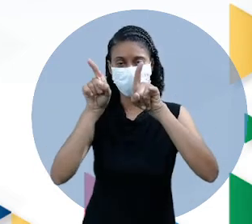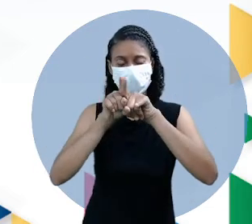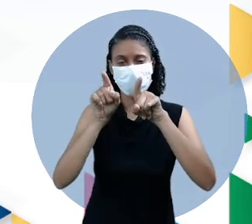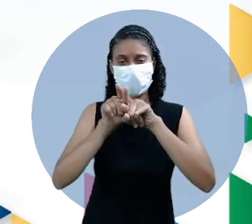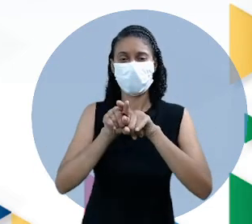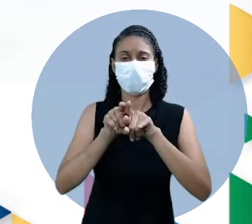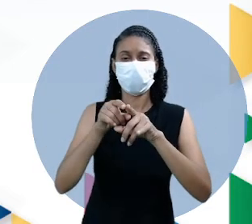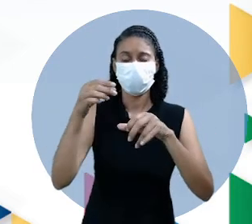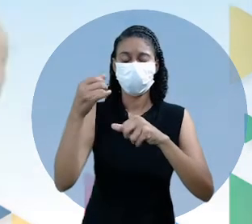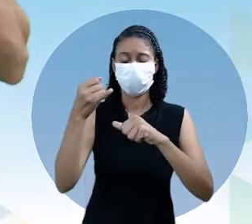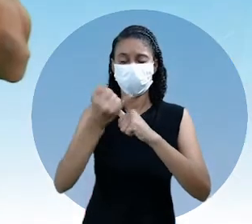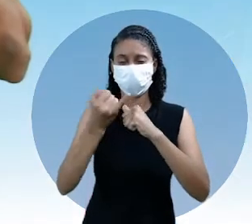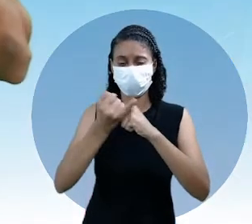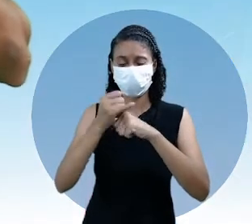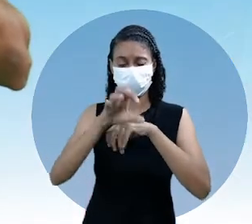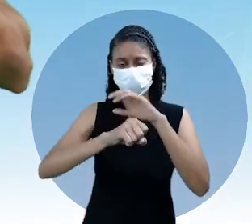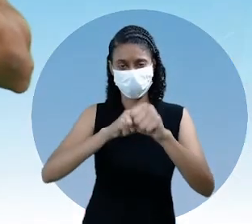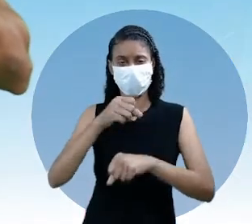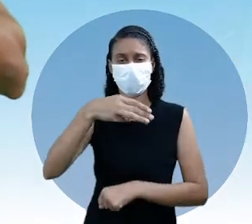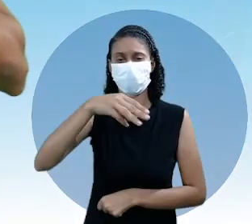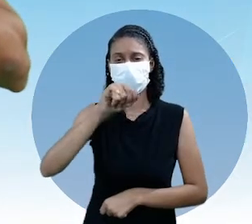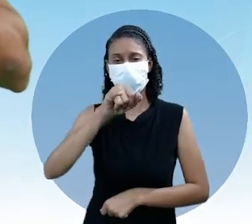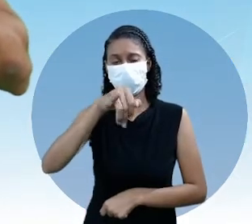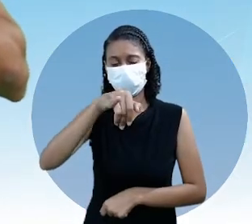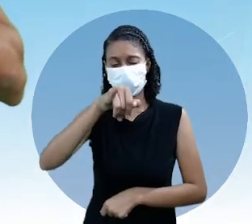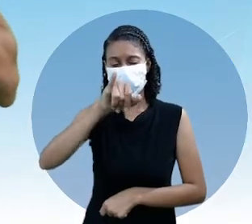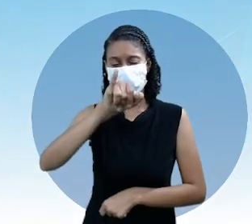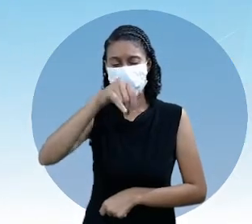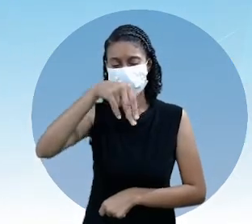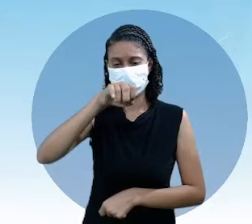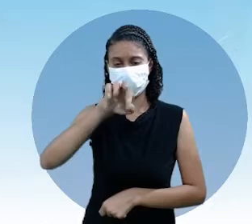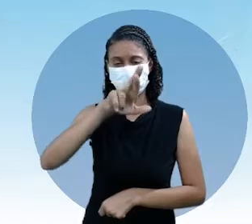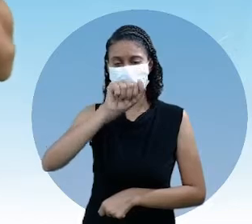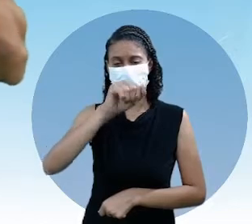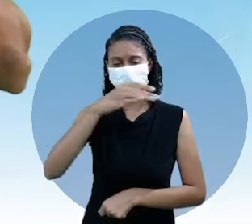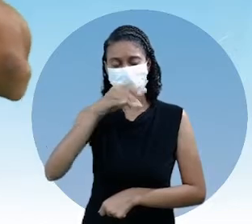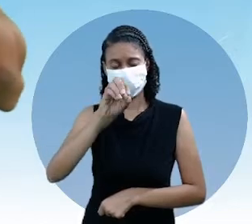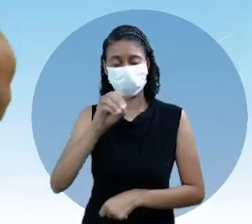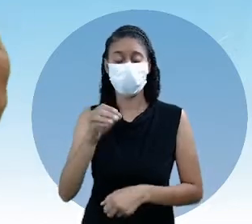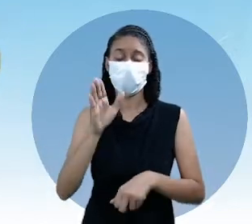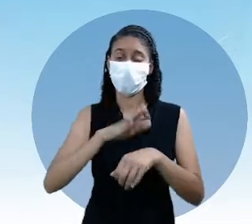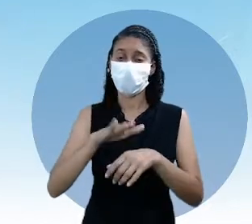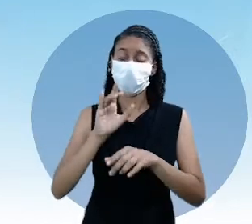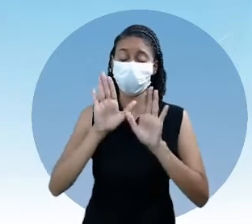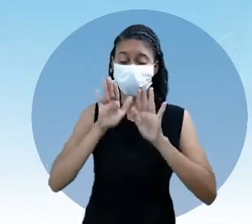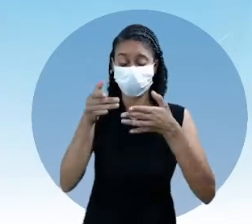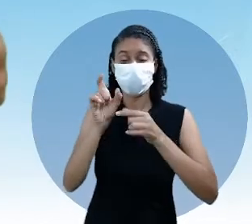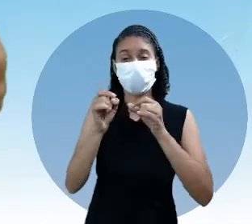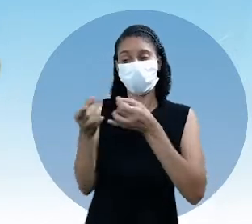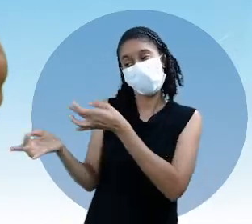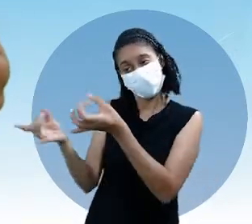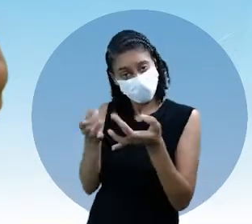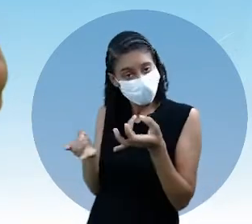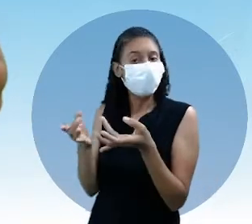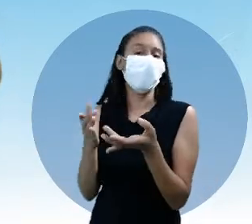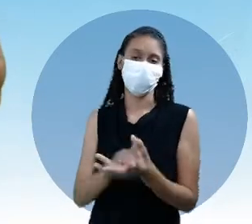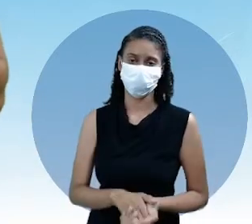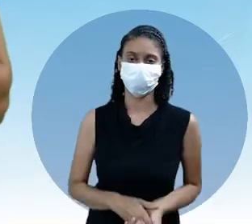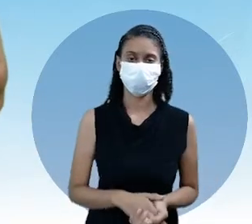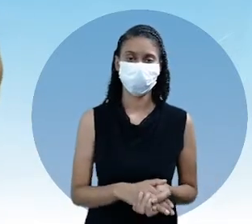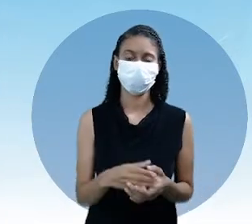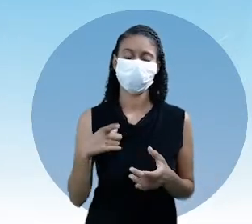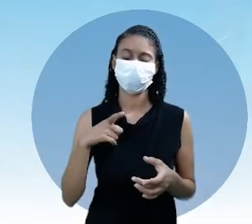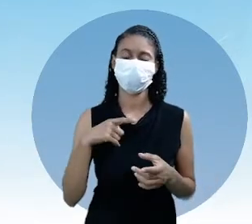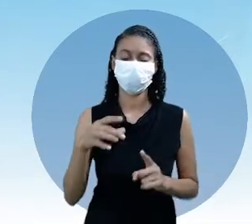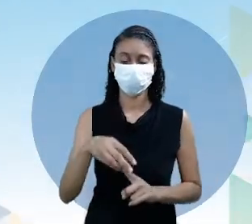a agroexportação, né, para o comércio exterior, né, a exportação de commodities, e vão se